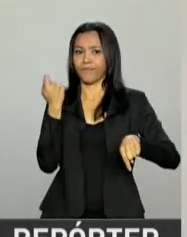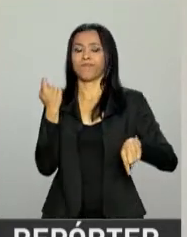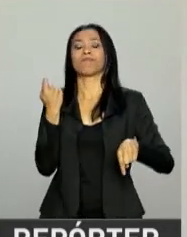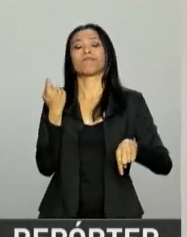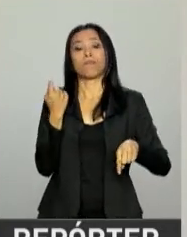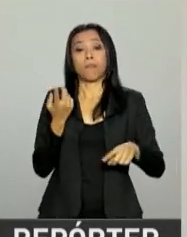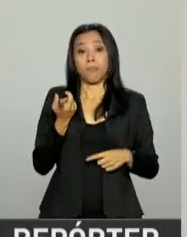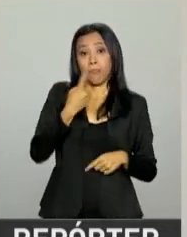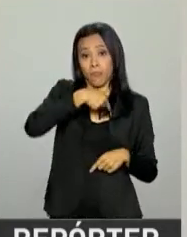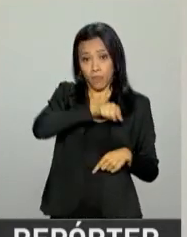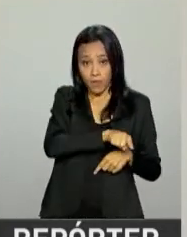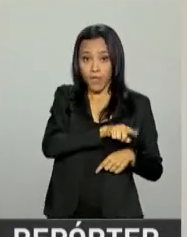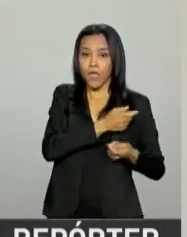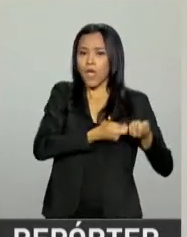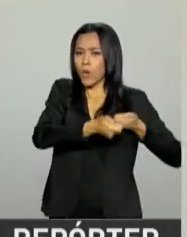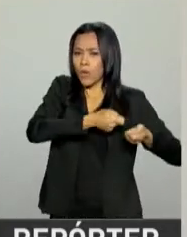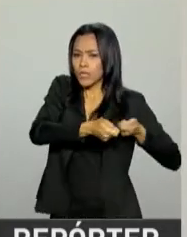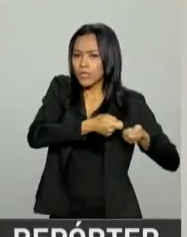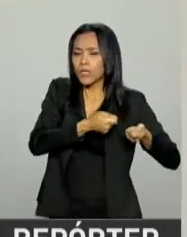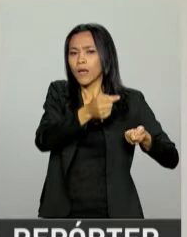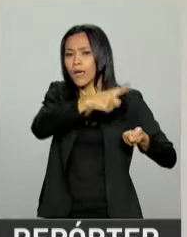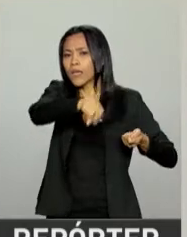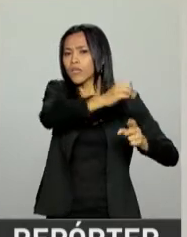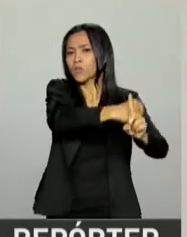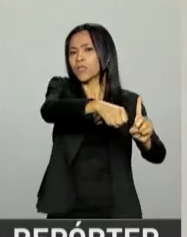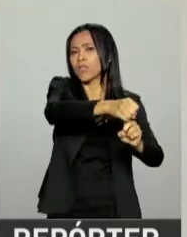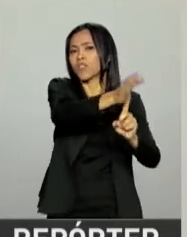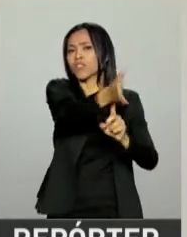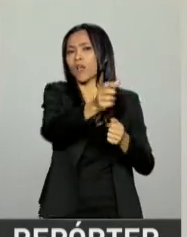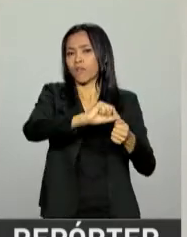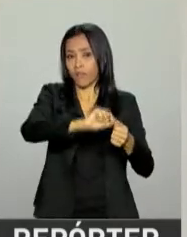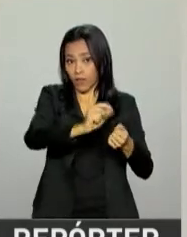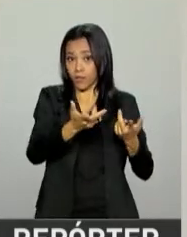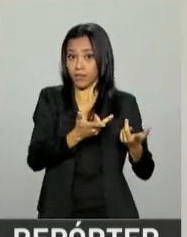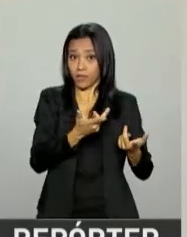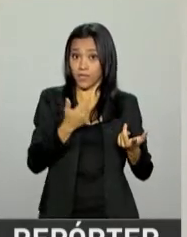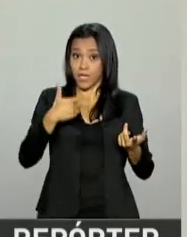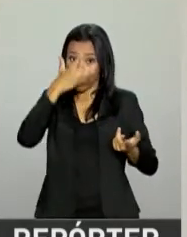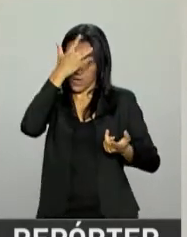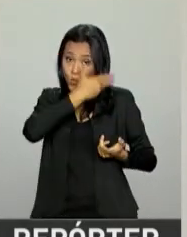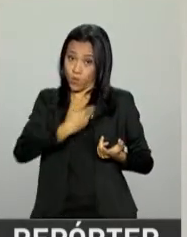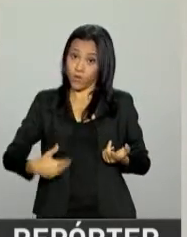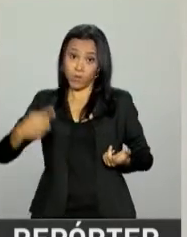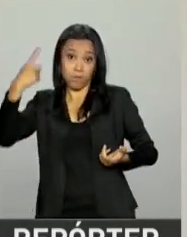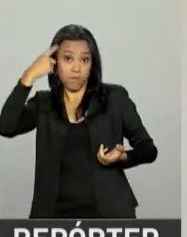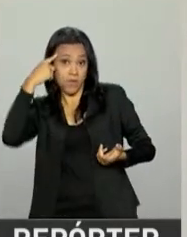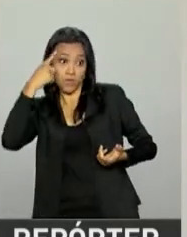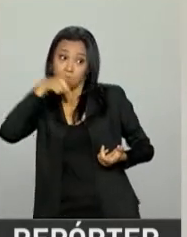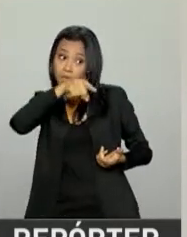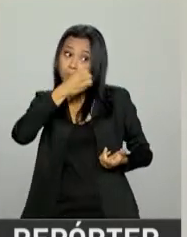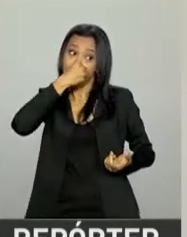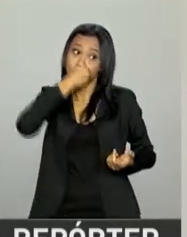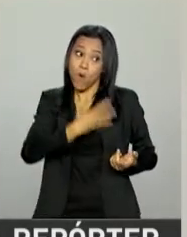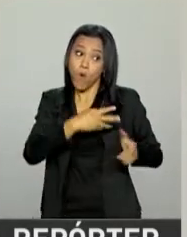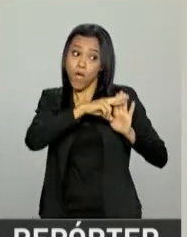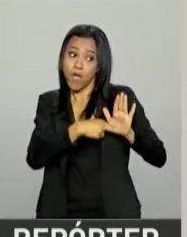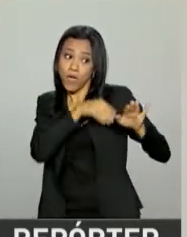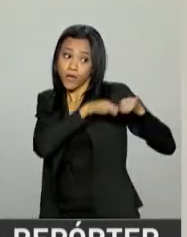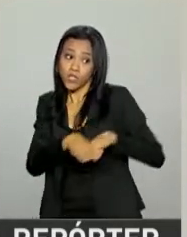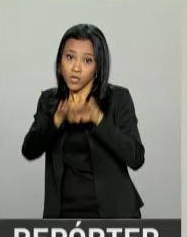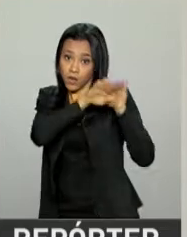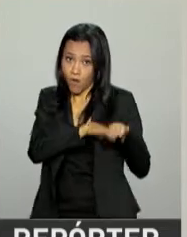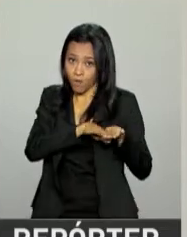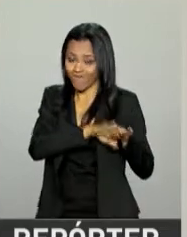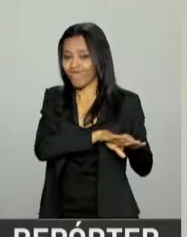regulação é algo que a sociedade costuma fazer e que o legislador pensa que pode ser uma boa regra geral para a convivência em